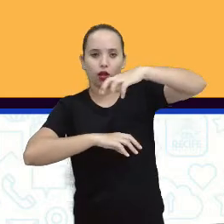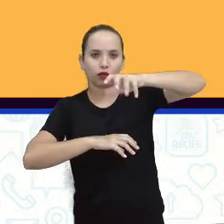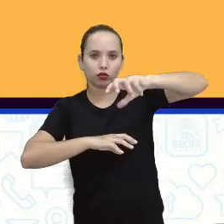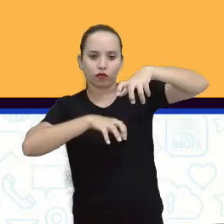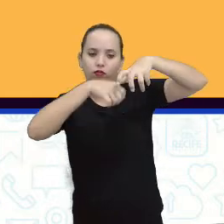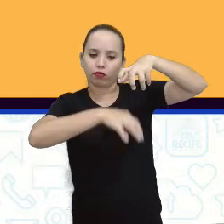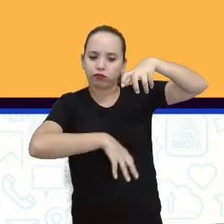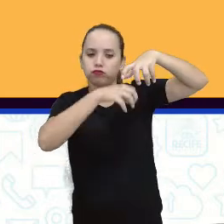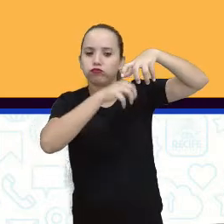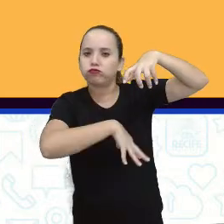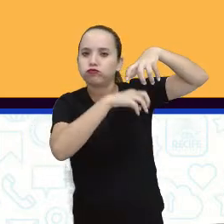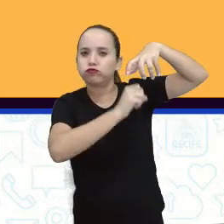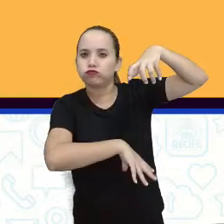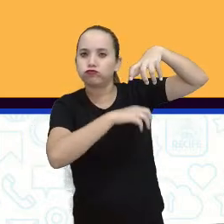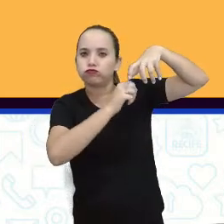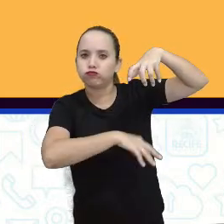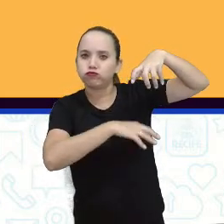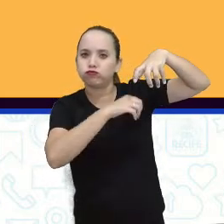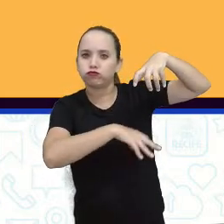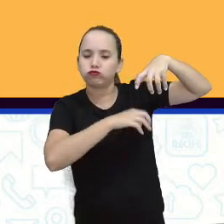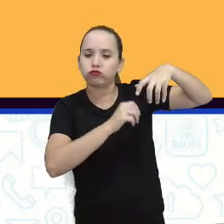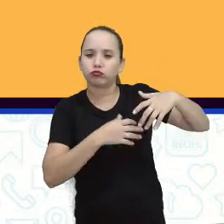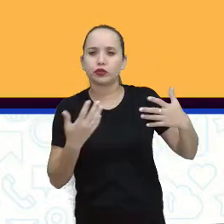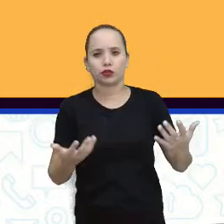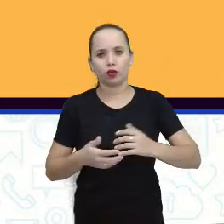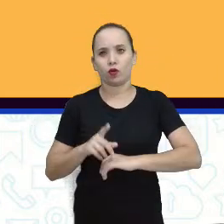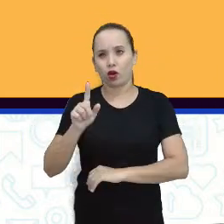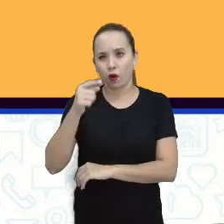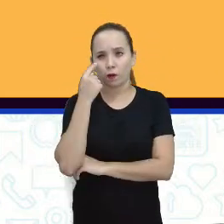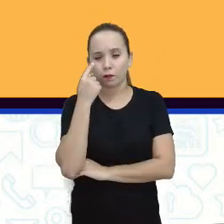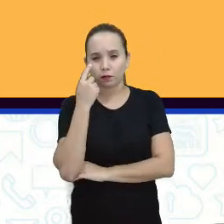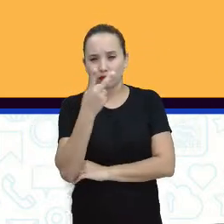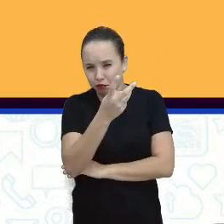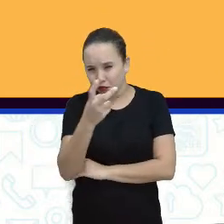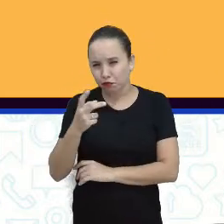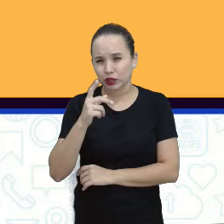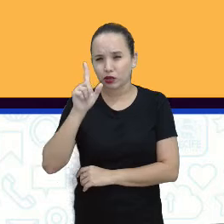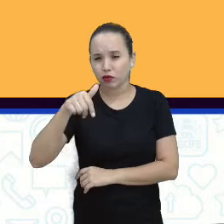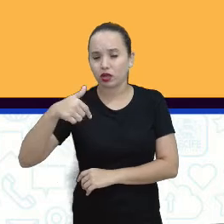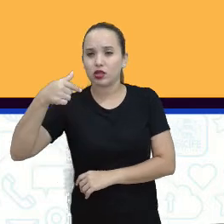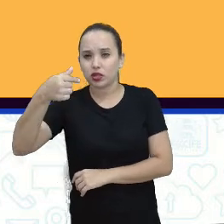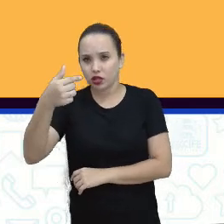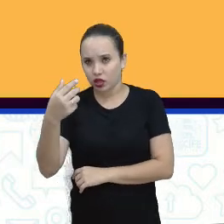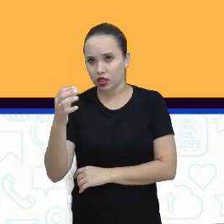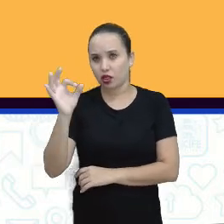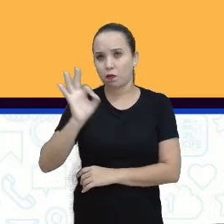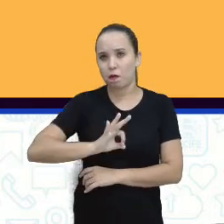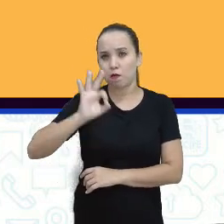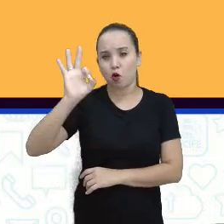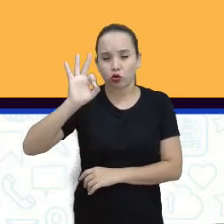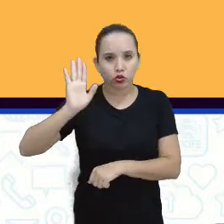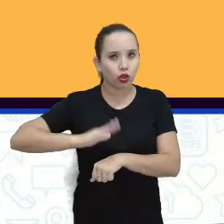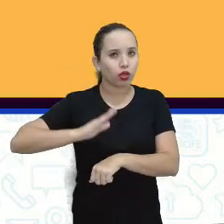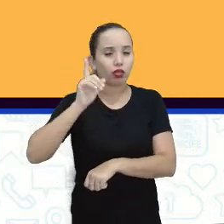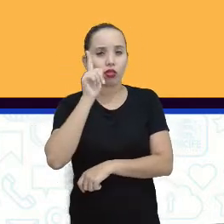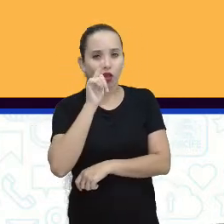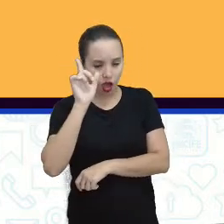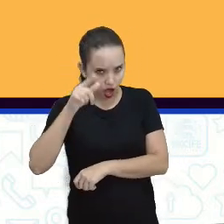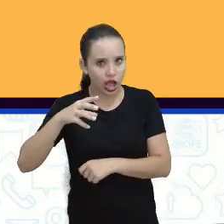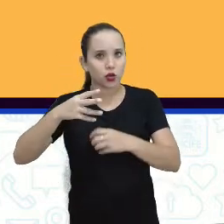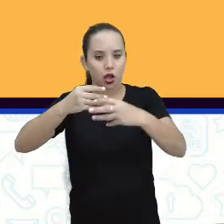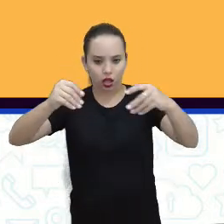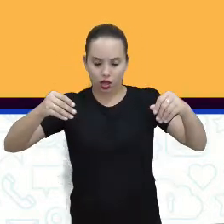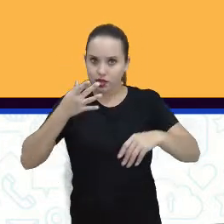de 97% da água do nosso planeta é só de oceano, tá? Então, é água salgada. O resto é água doce, cerca